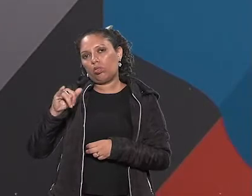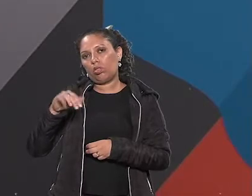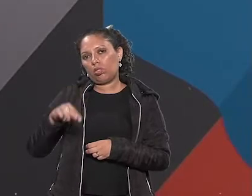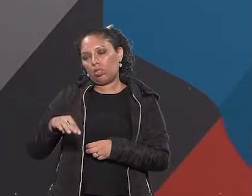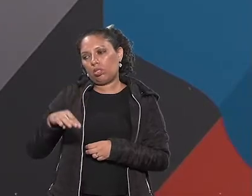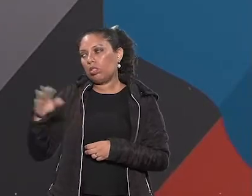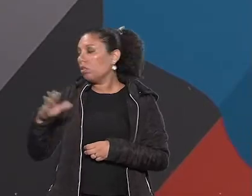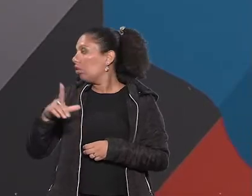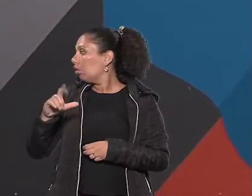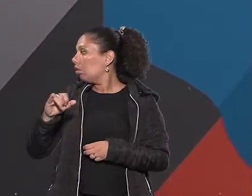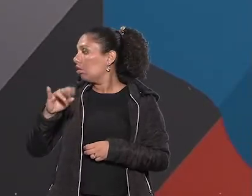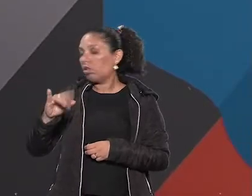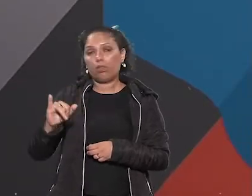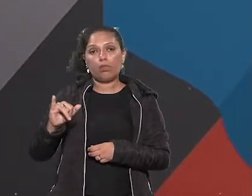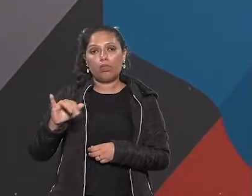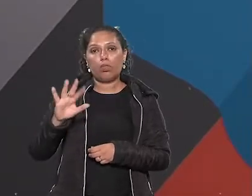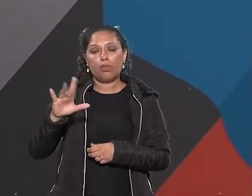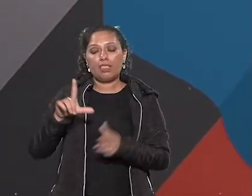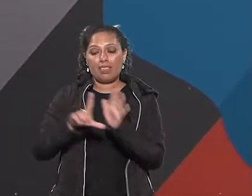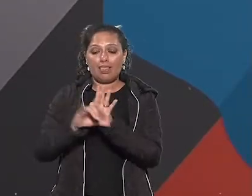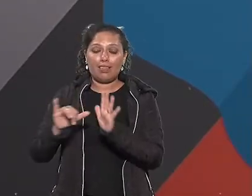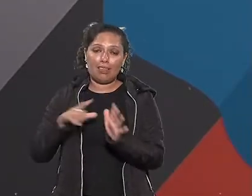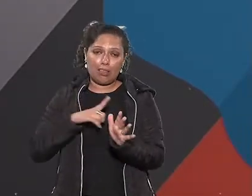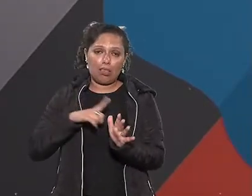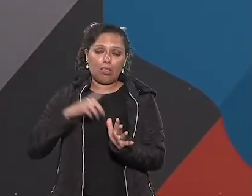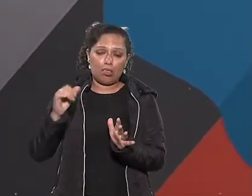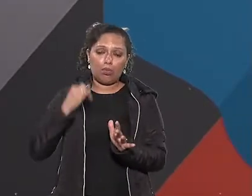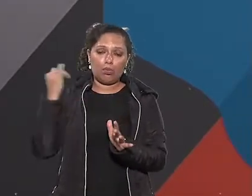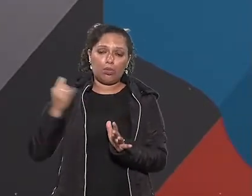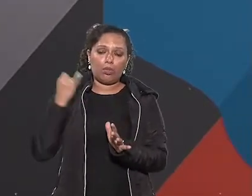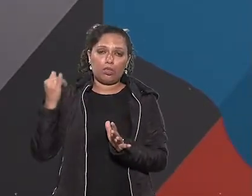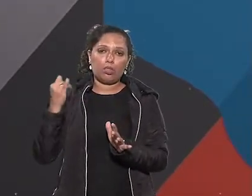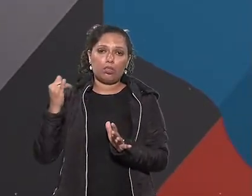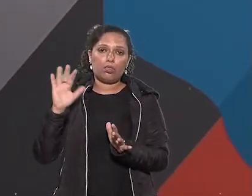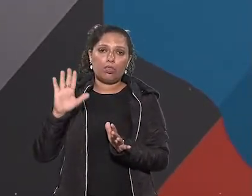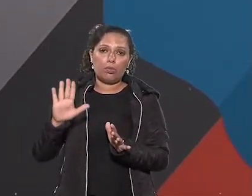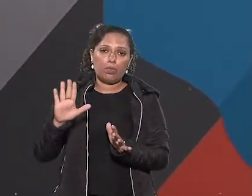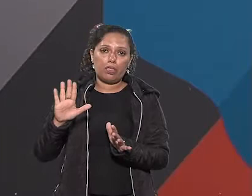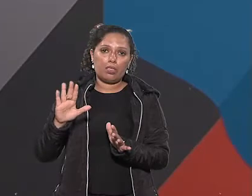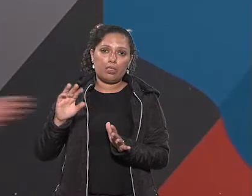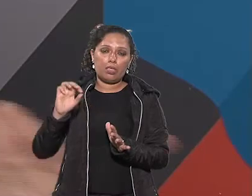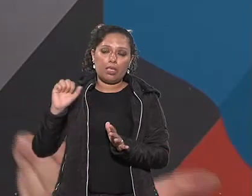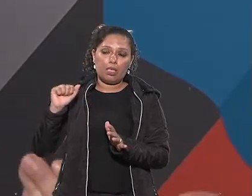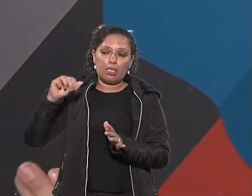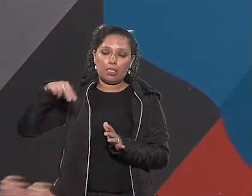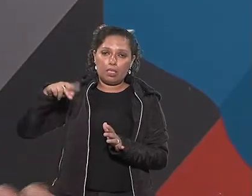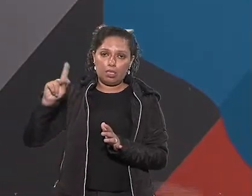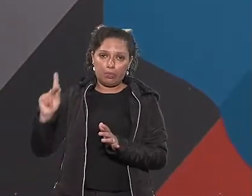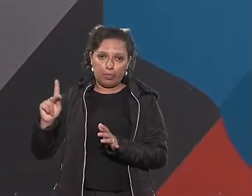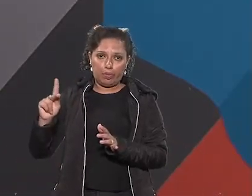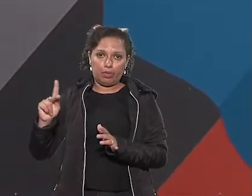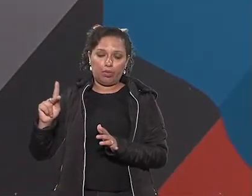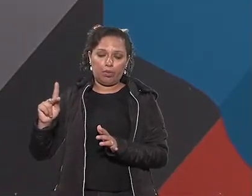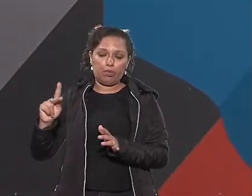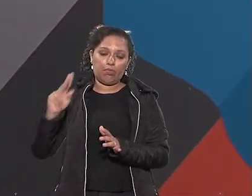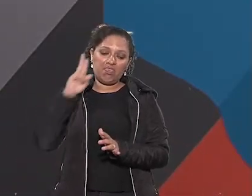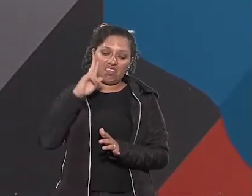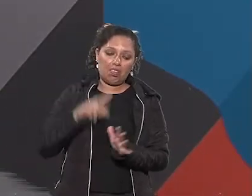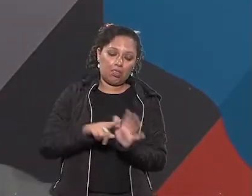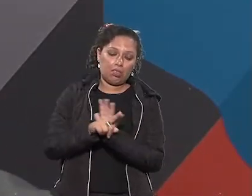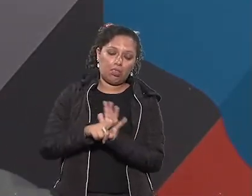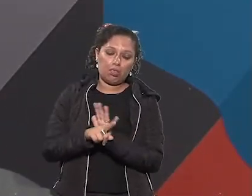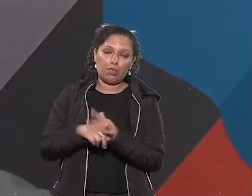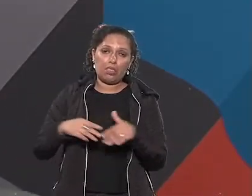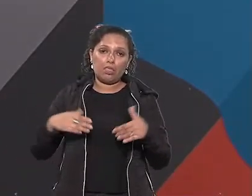existe há muito tempo. Agora, a lei existir é importante, mas se a ANP não abre